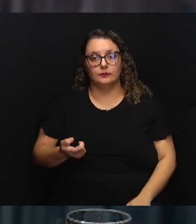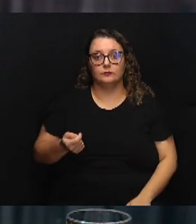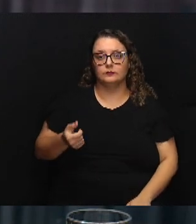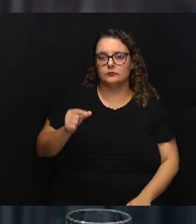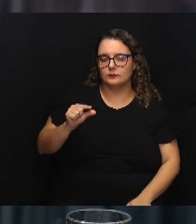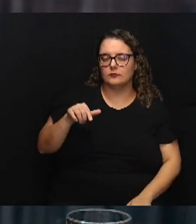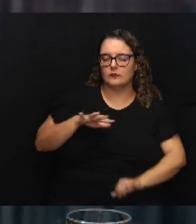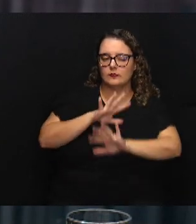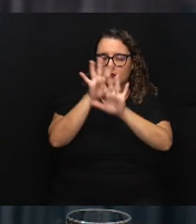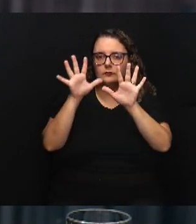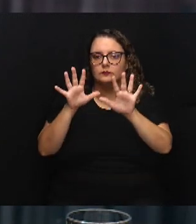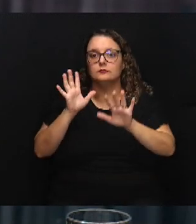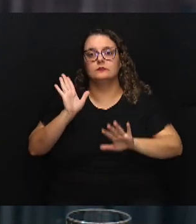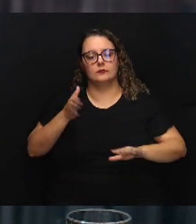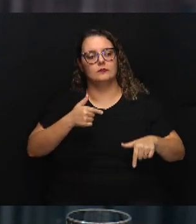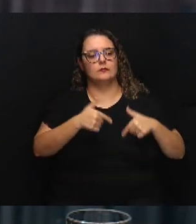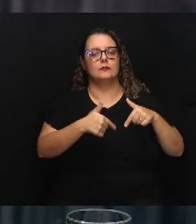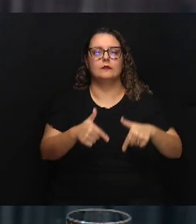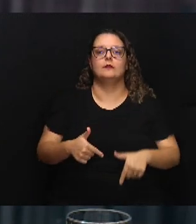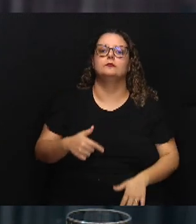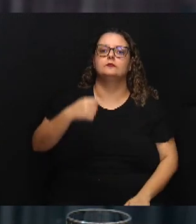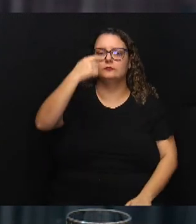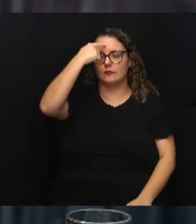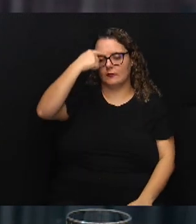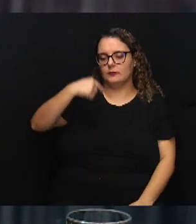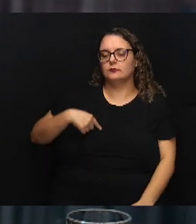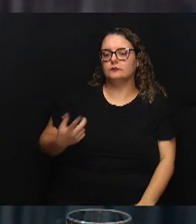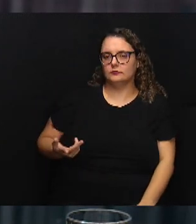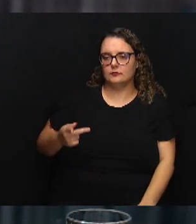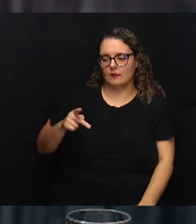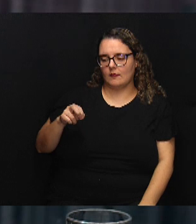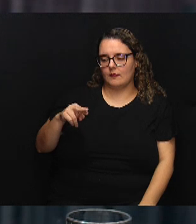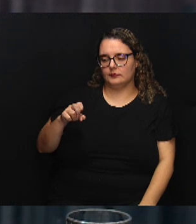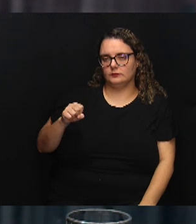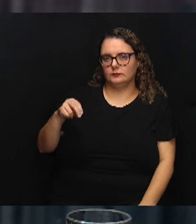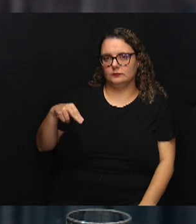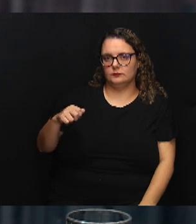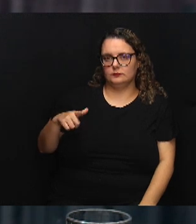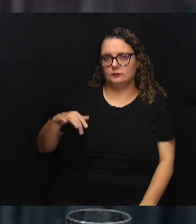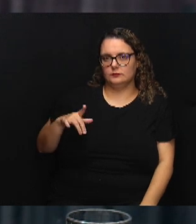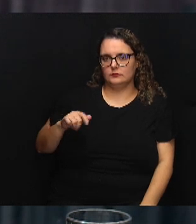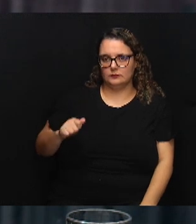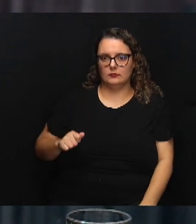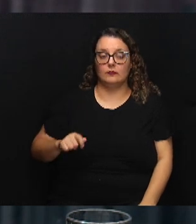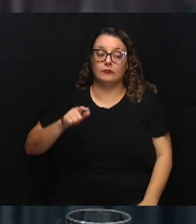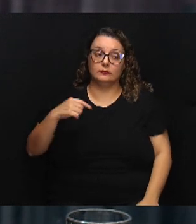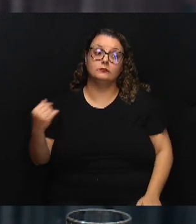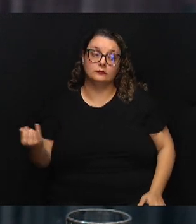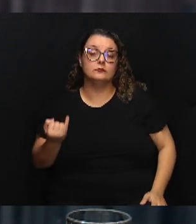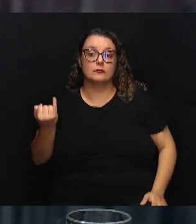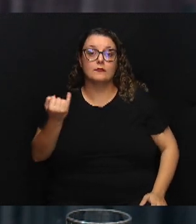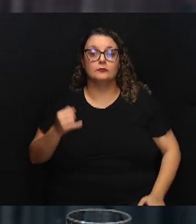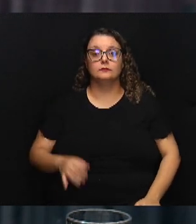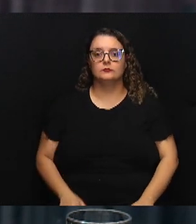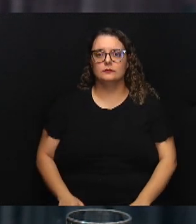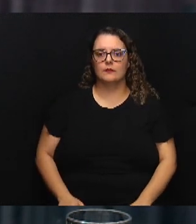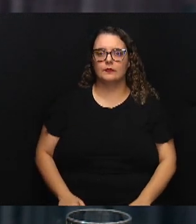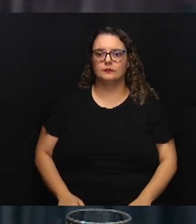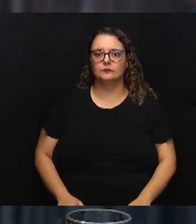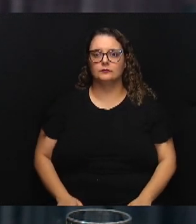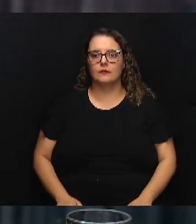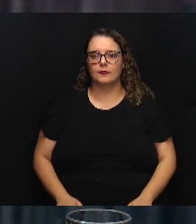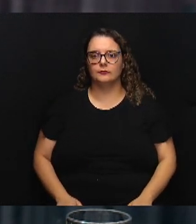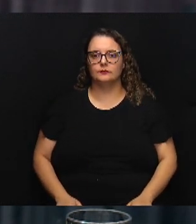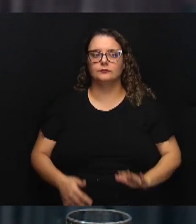clareza, porque já é trabalhado sobre a sua personalidade, né? Então esse ponto é muito importante porque é algo no